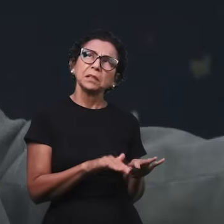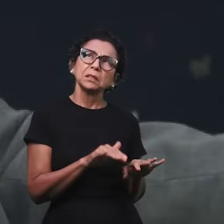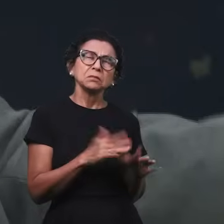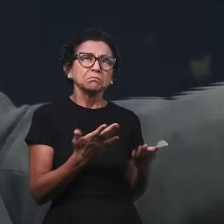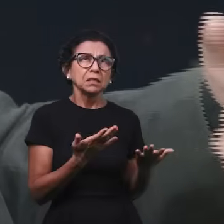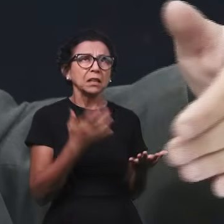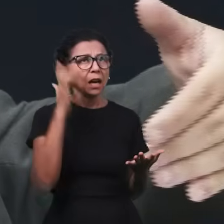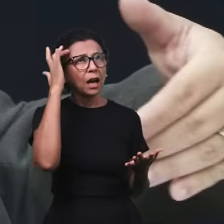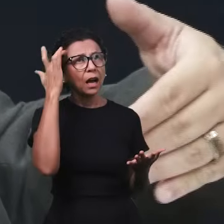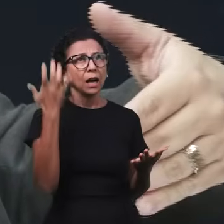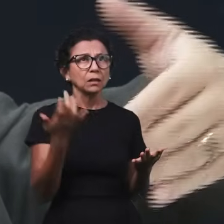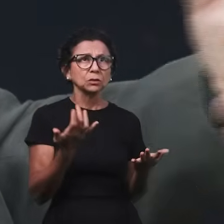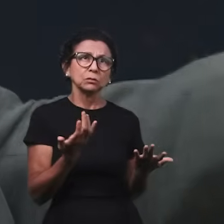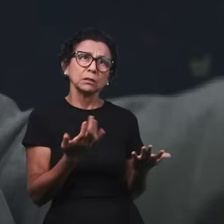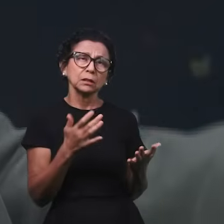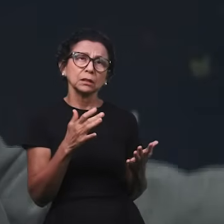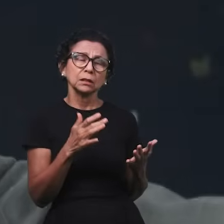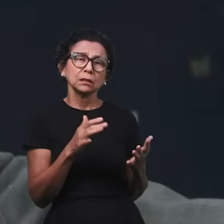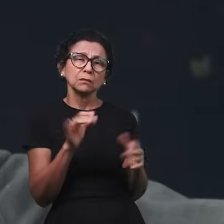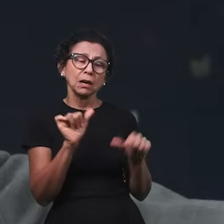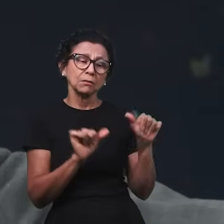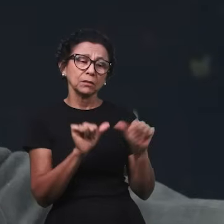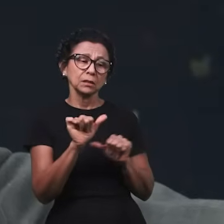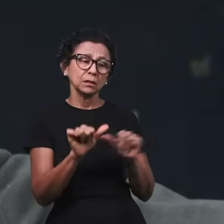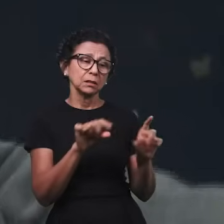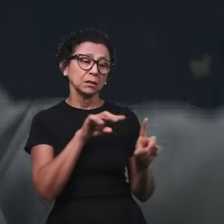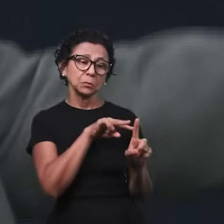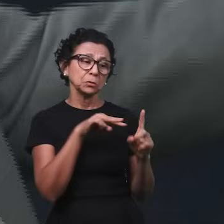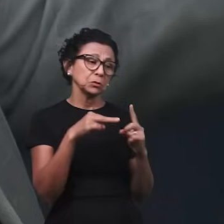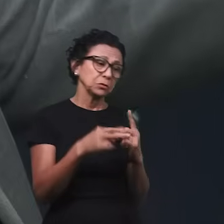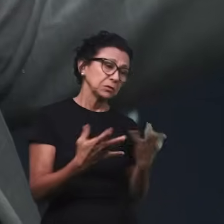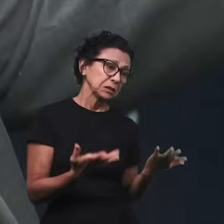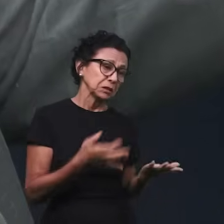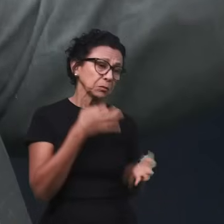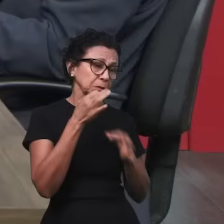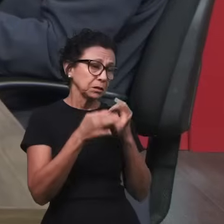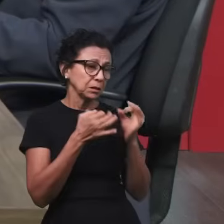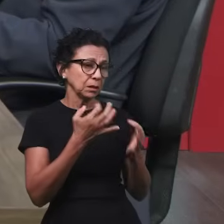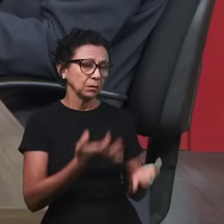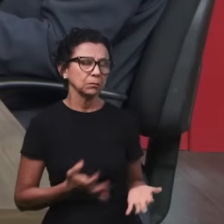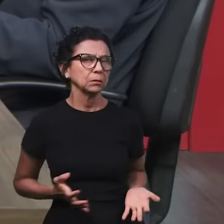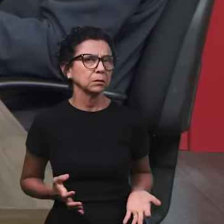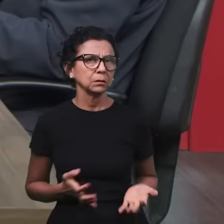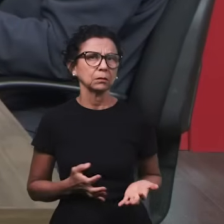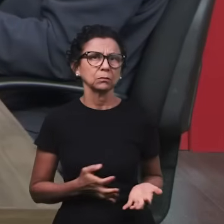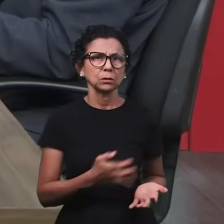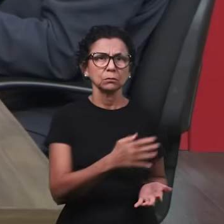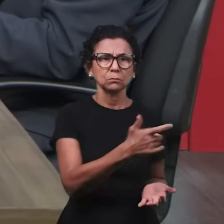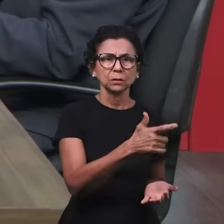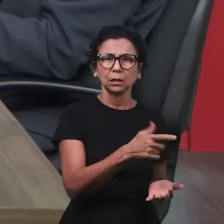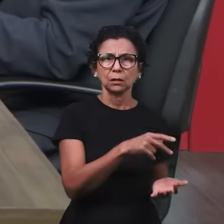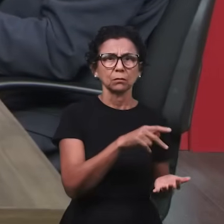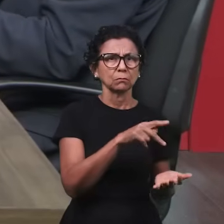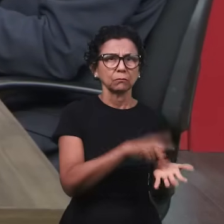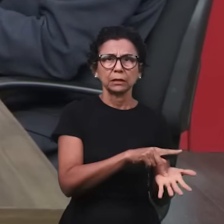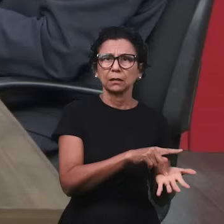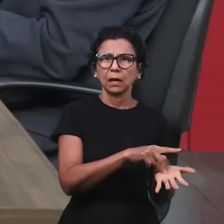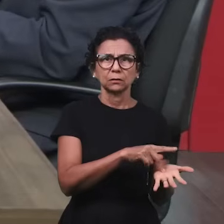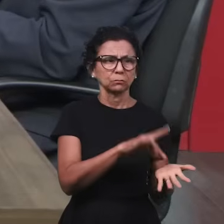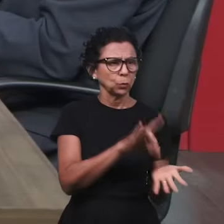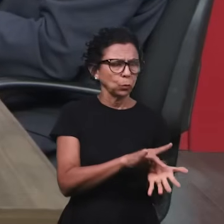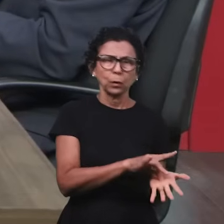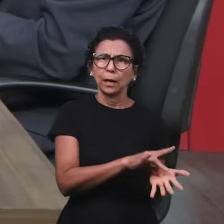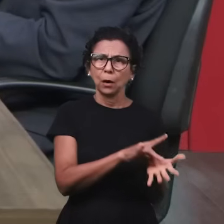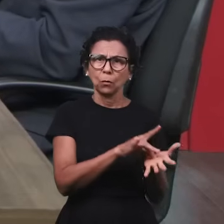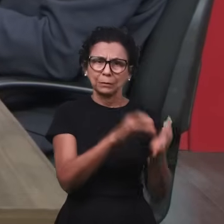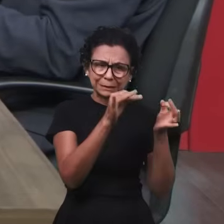hoje contemporâneo e os frutos desse relativismo é justamente dizer assim, ó, não existe uma verdade absoluta. Então só aqui a gente já